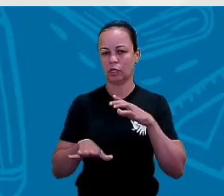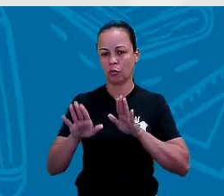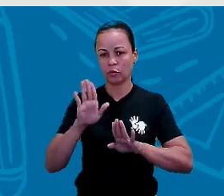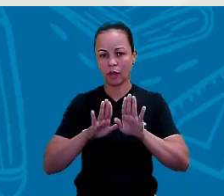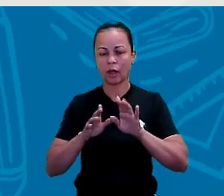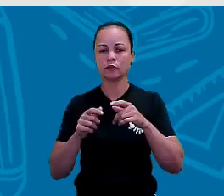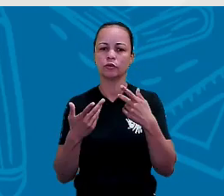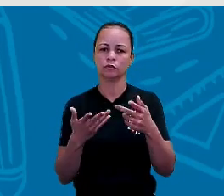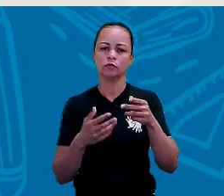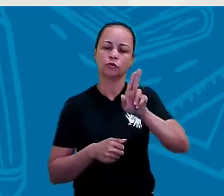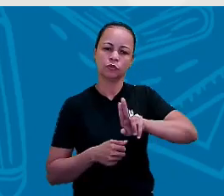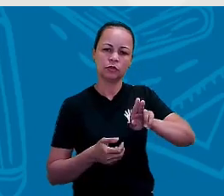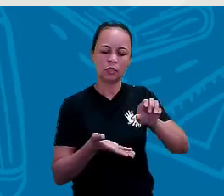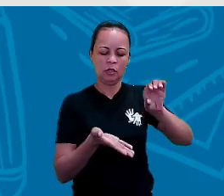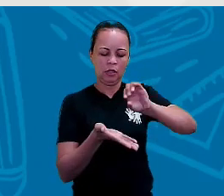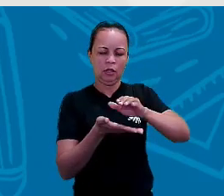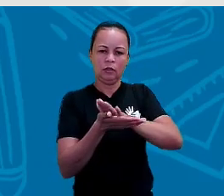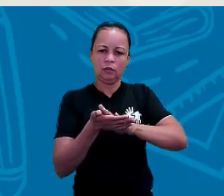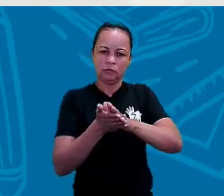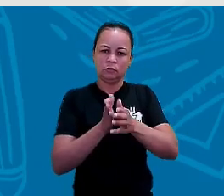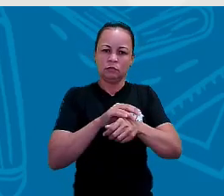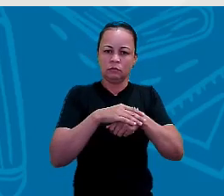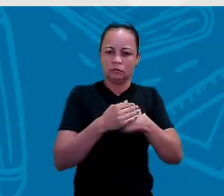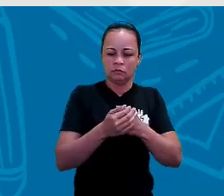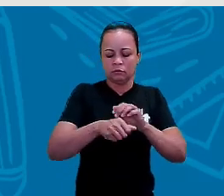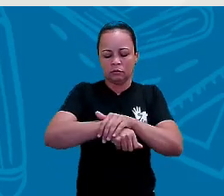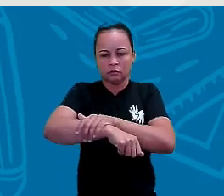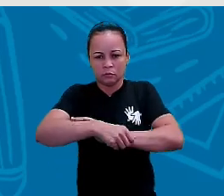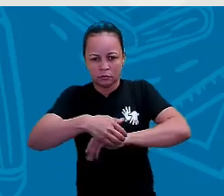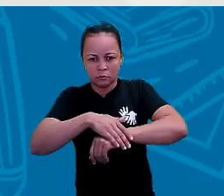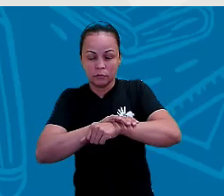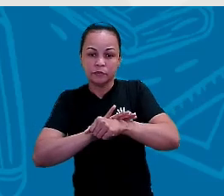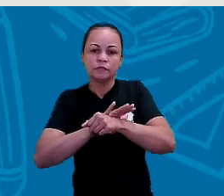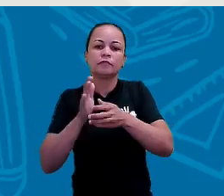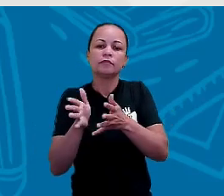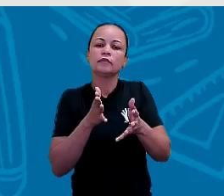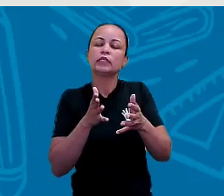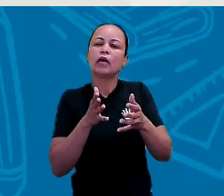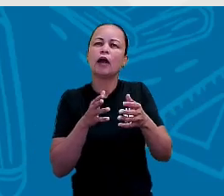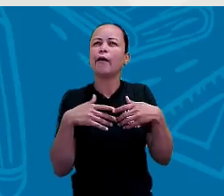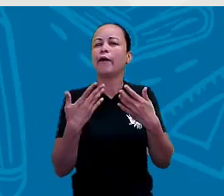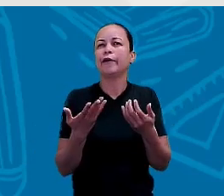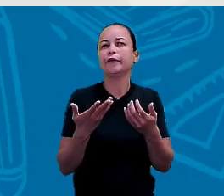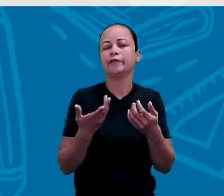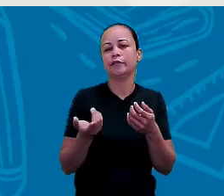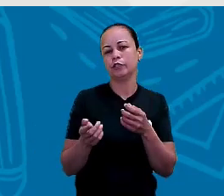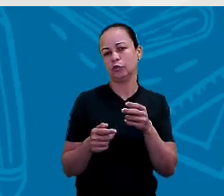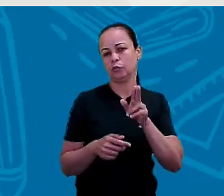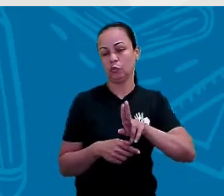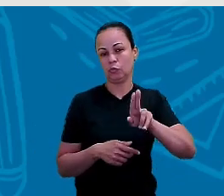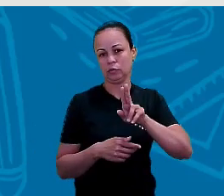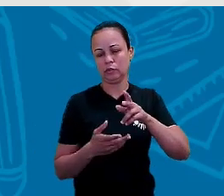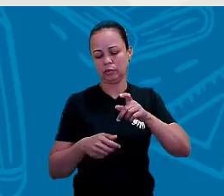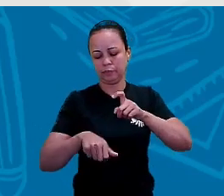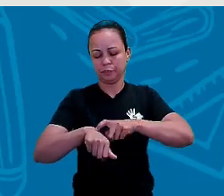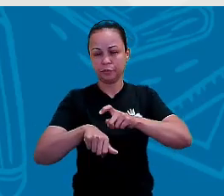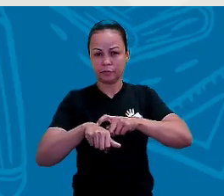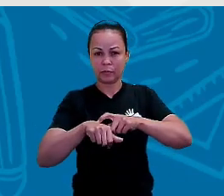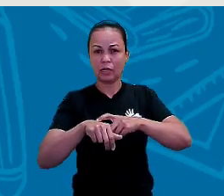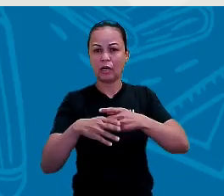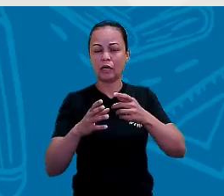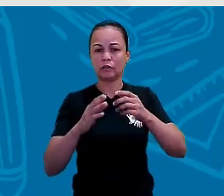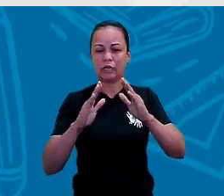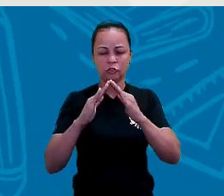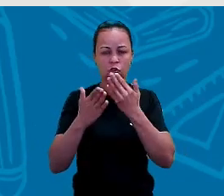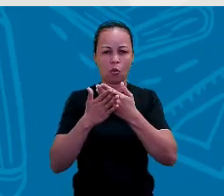usar protetor, né? Protetor solar, né? Se você vai para a escola e larga num horário, né, que o sol está muito quente,